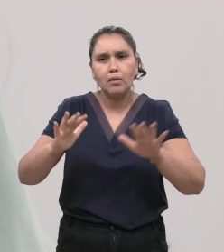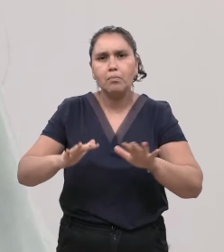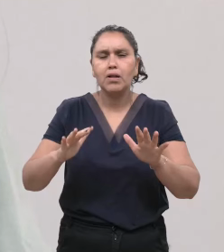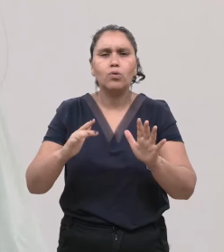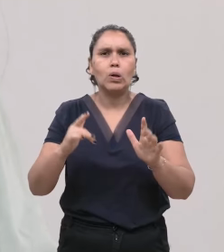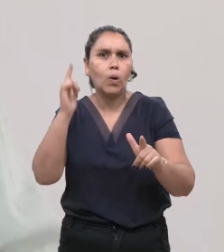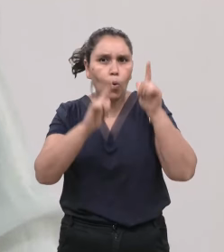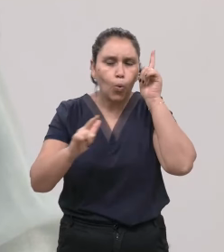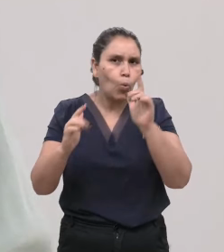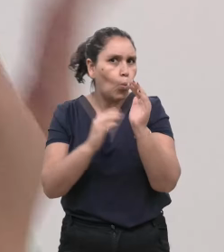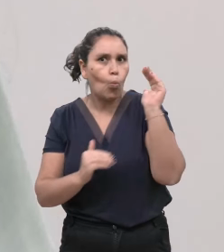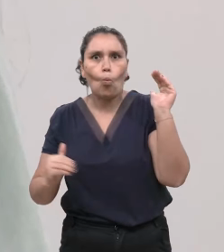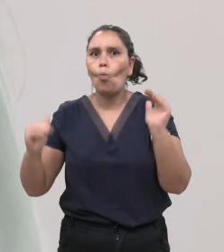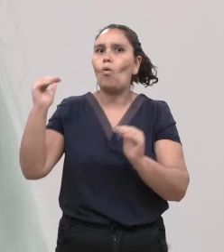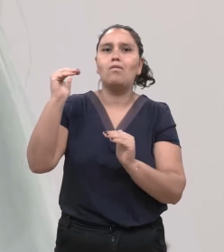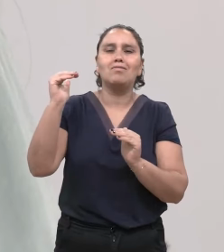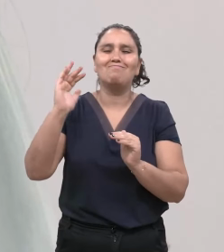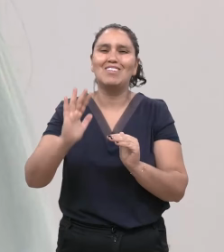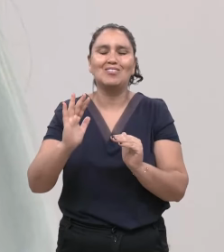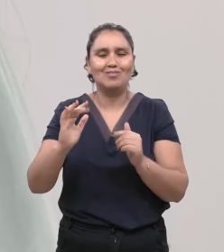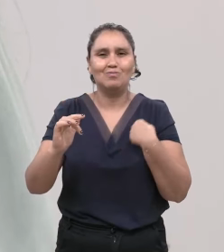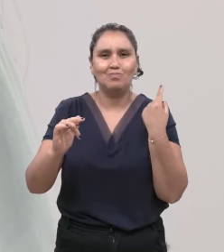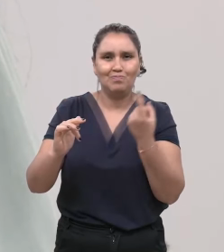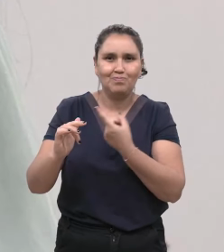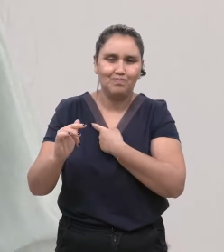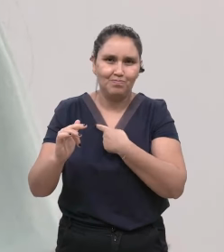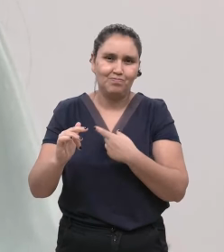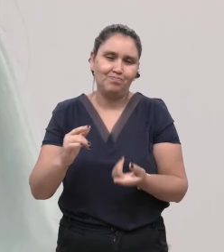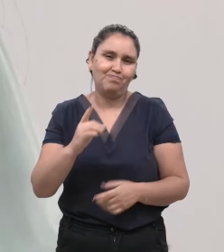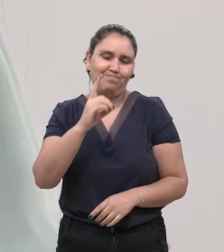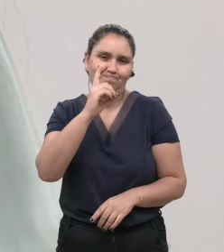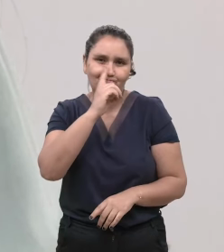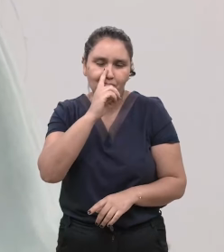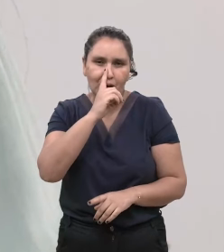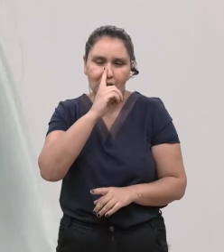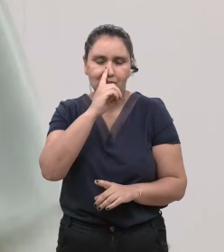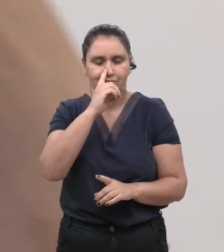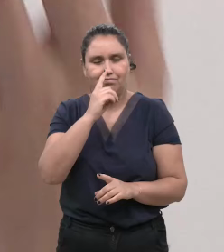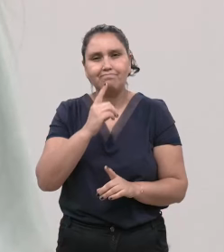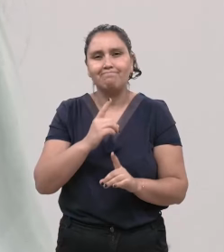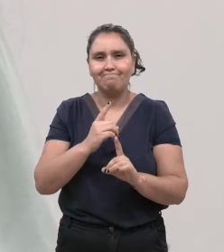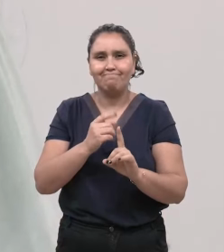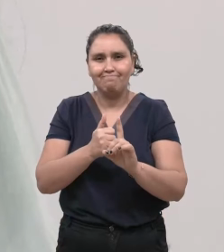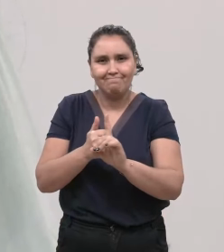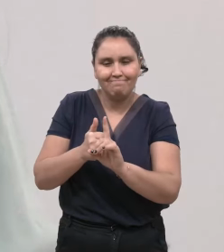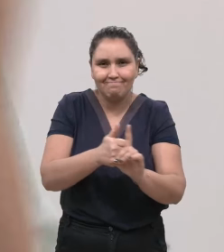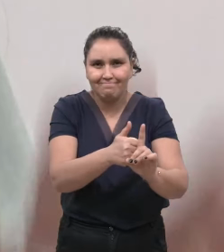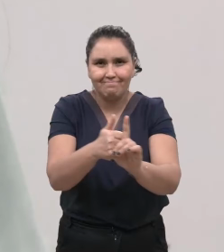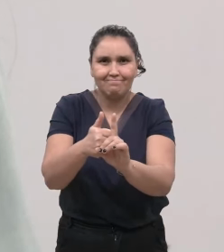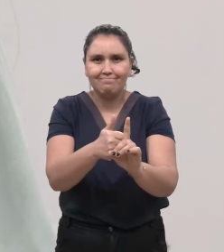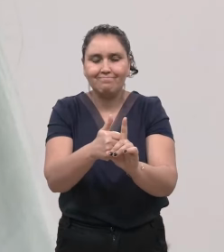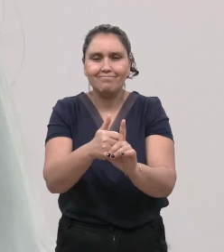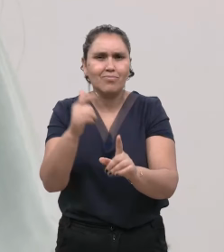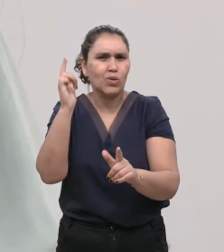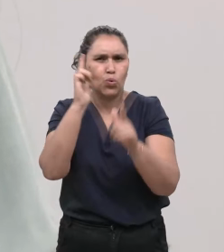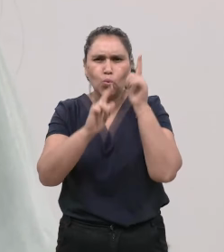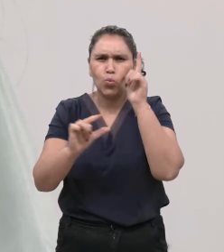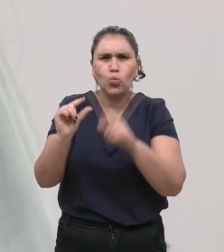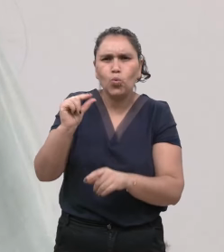às vezes a gente leva em consideração só as grandes conquistas, mas para nós, mães de autistas ou mães especiais, mães